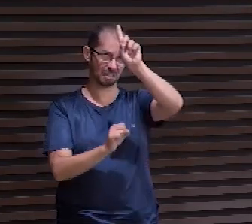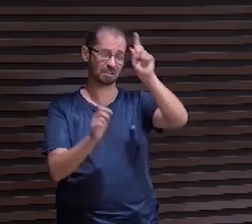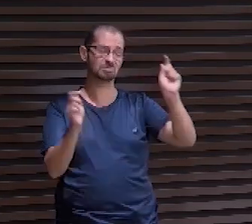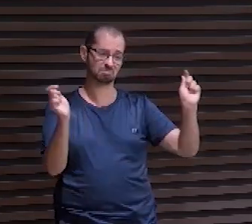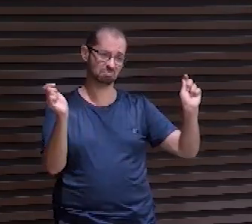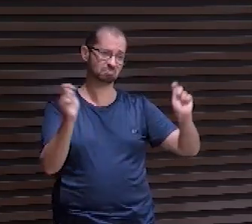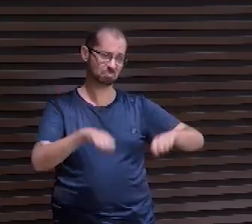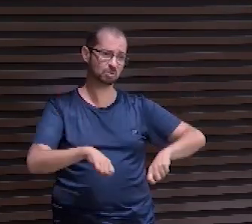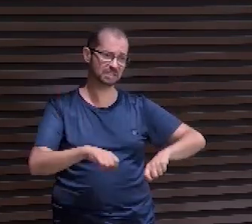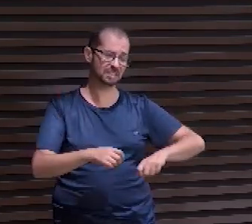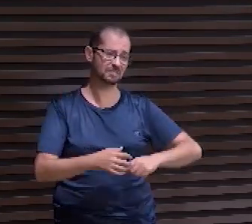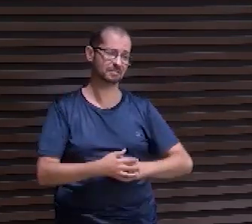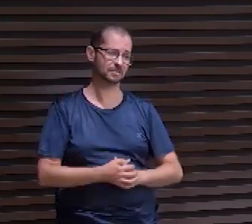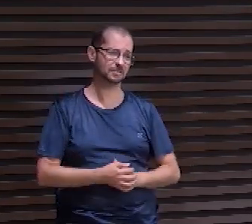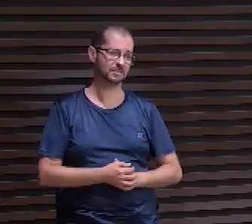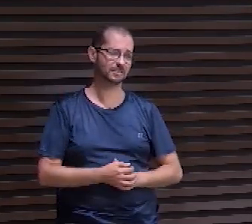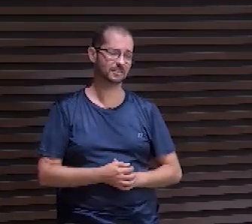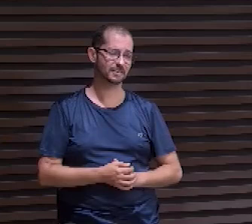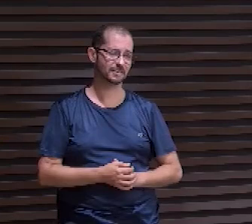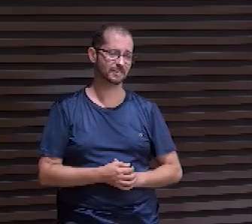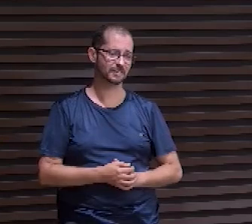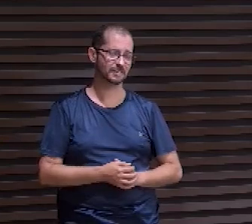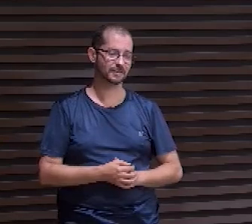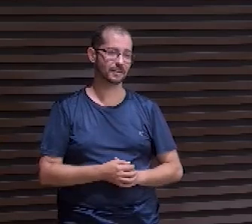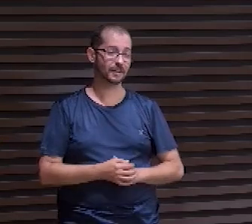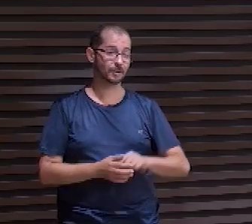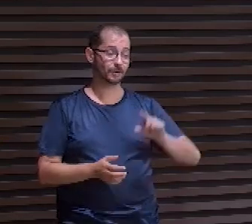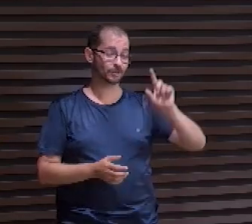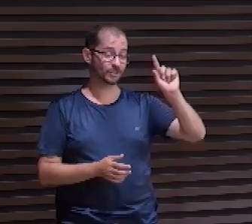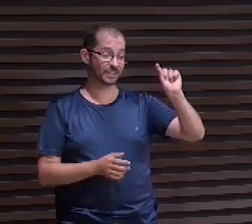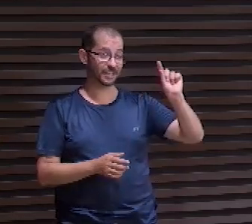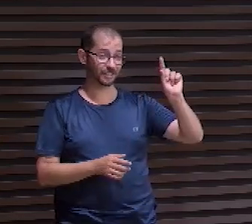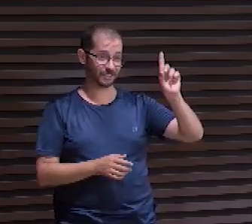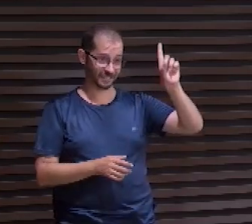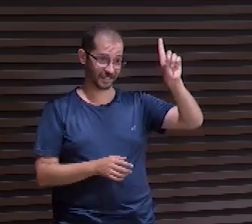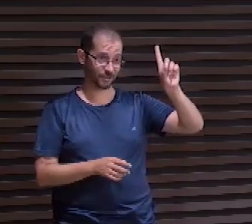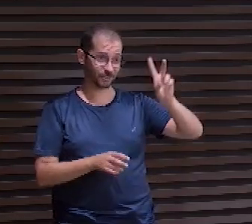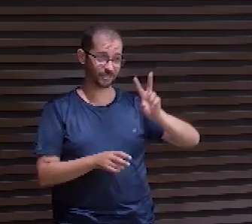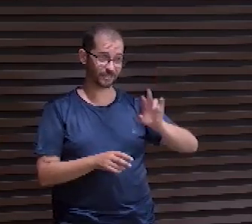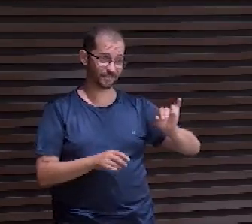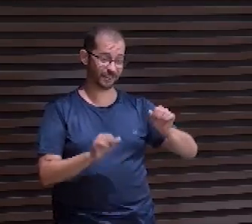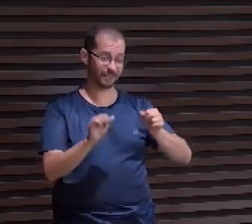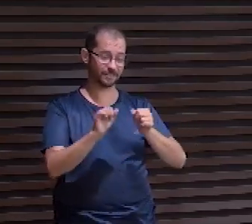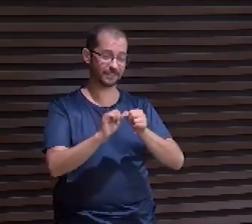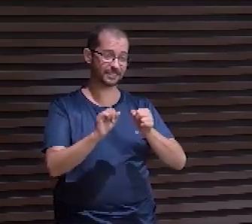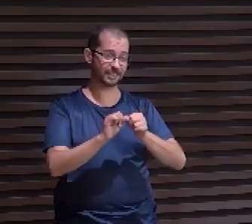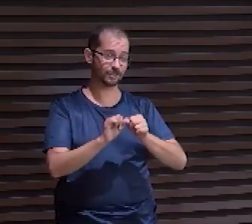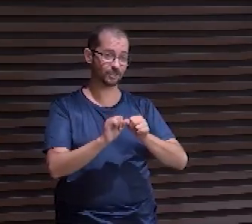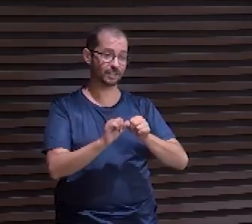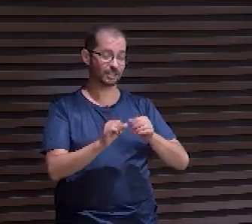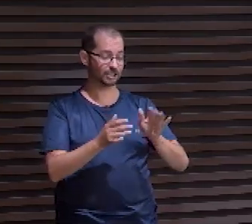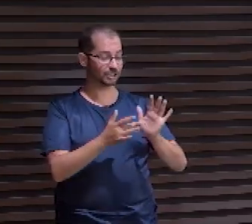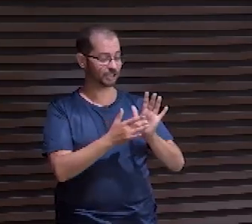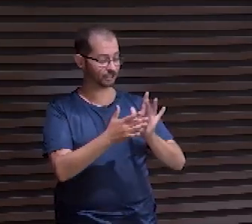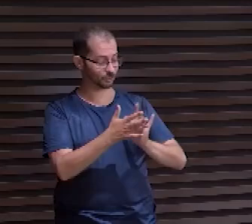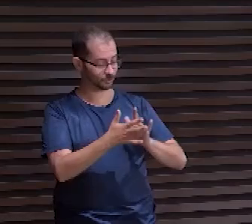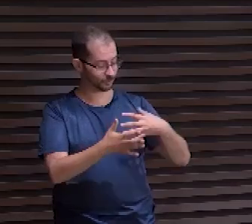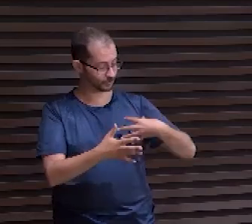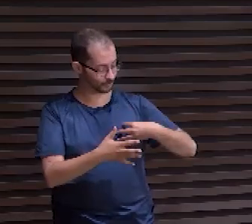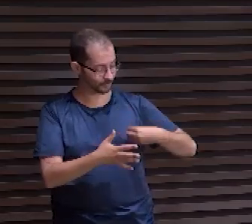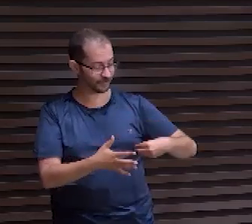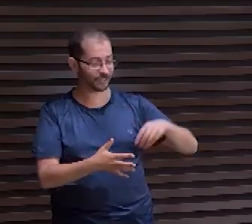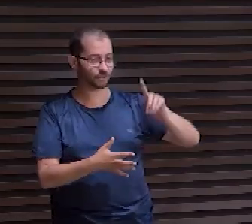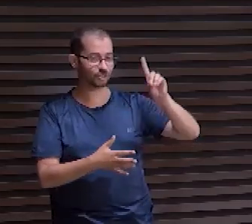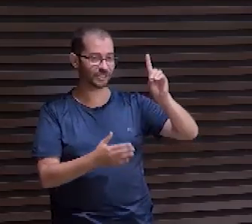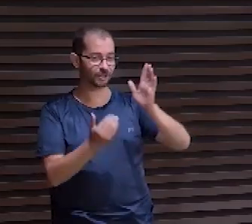E aqui, quando ele vai fazendo, ele disse: tendo, pois, a Jesus, o Filho de Deus, como o grande